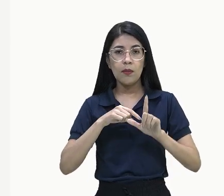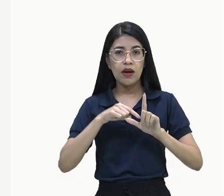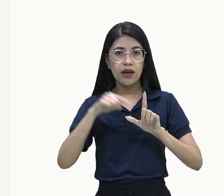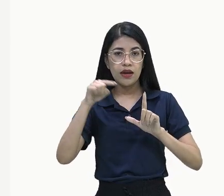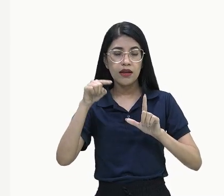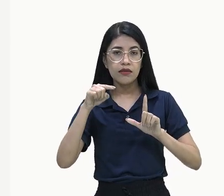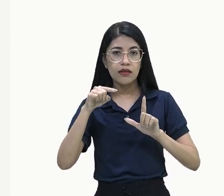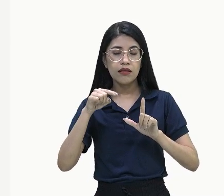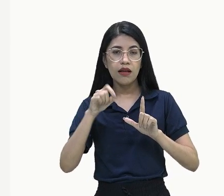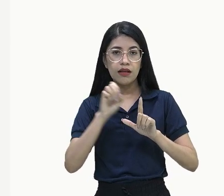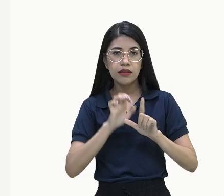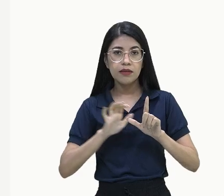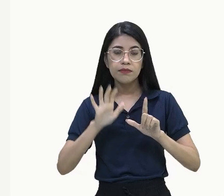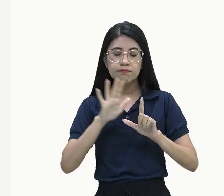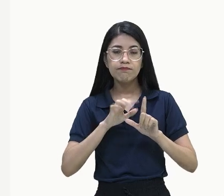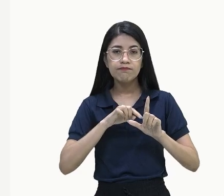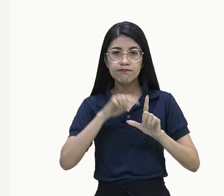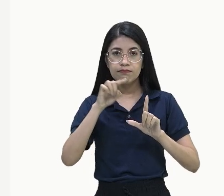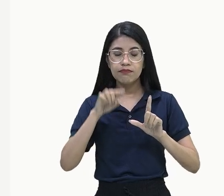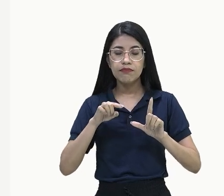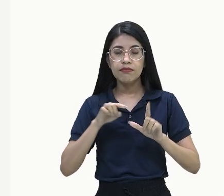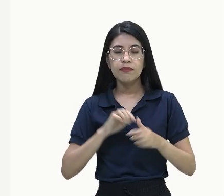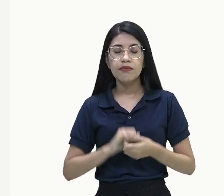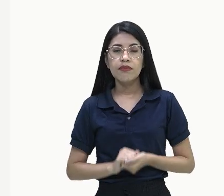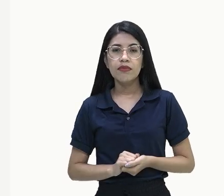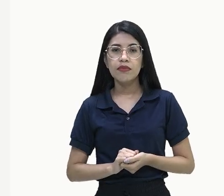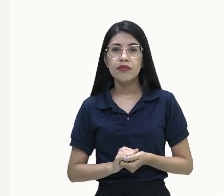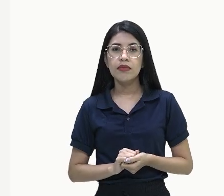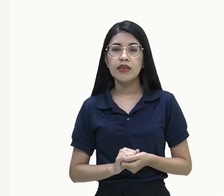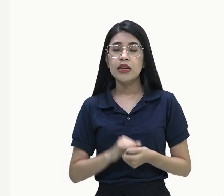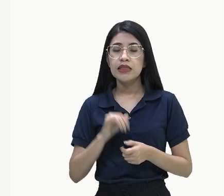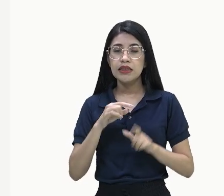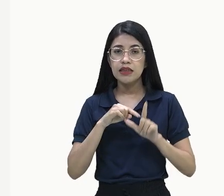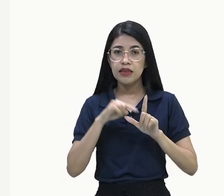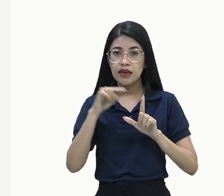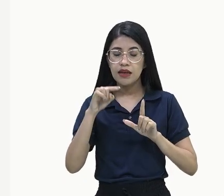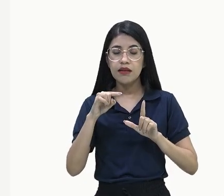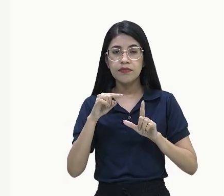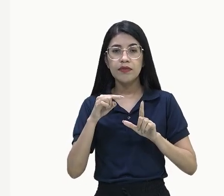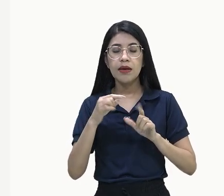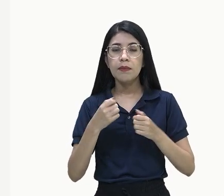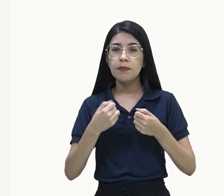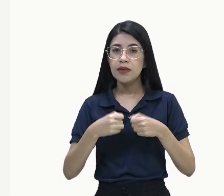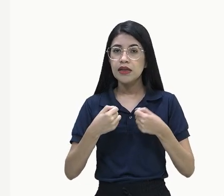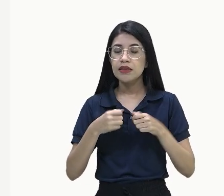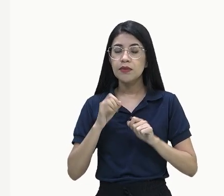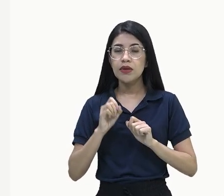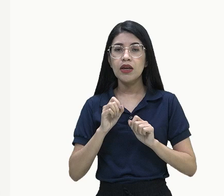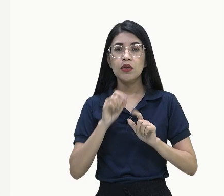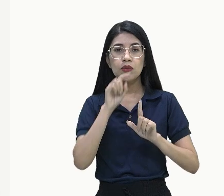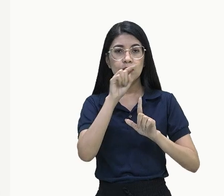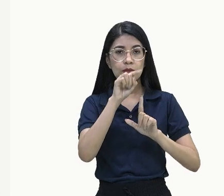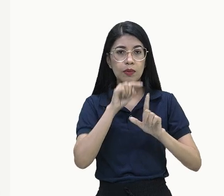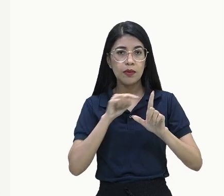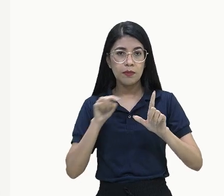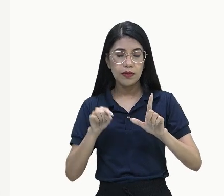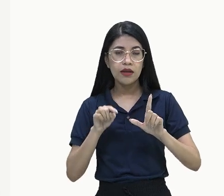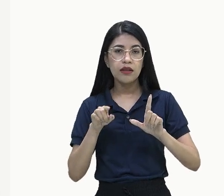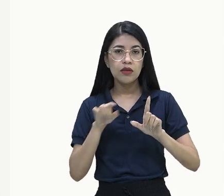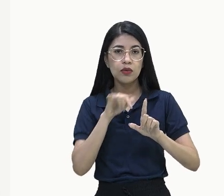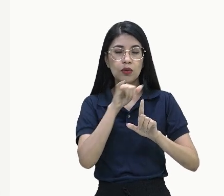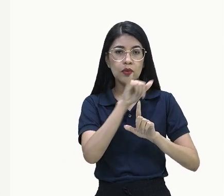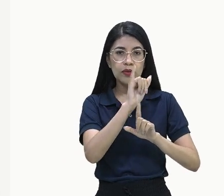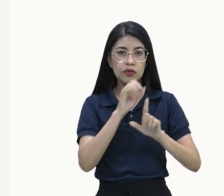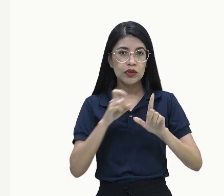plano cartesiano. A representação gráfica dela é uma reta e um plano cartesiano. Se representamos no plano cartesiano, precisamos dos pontos, tudo bem? Então, é isso que a